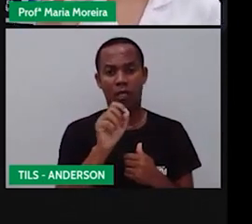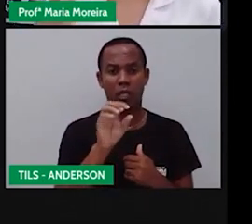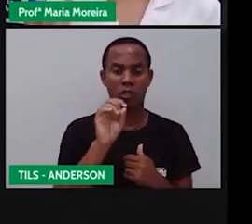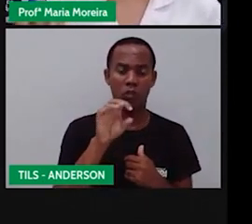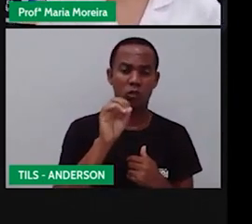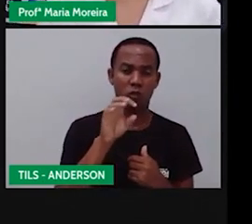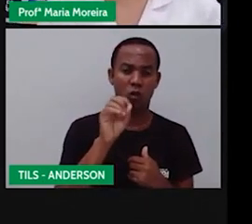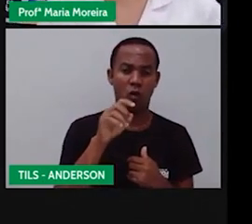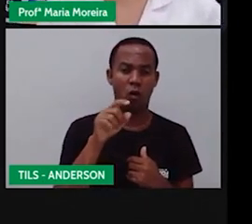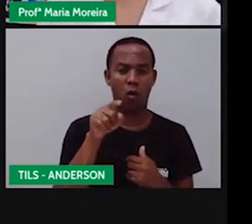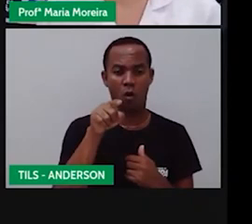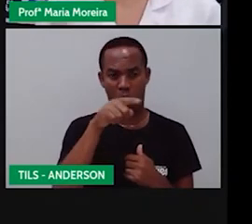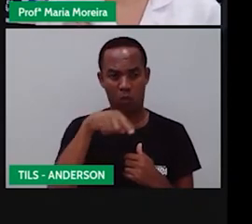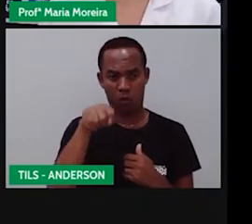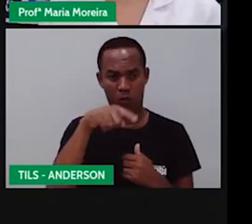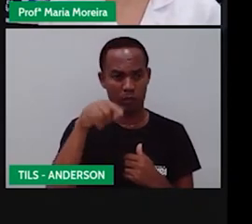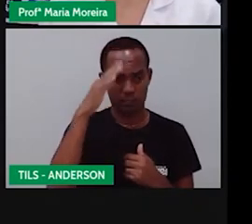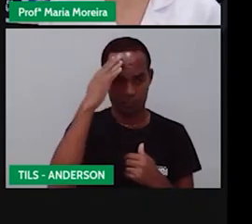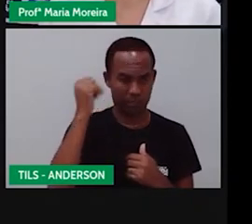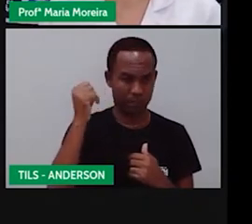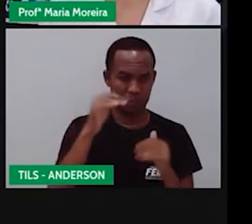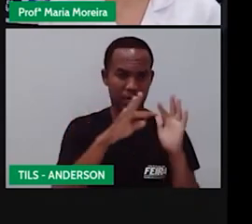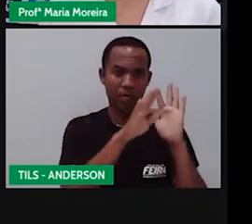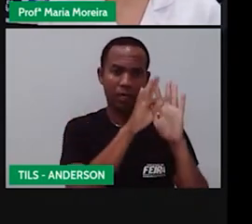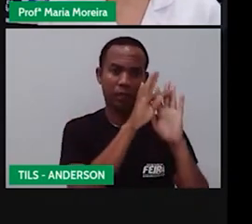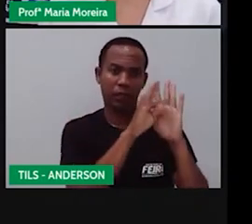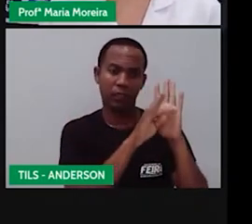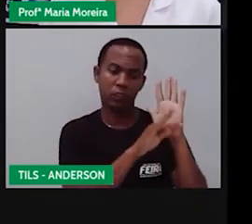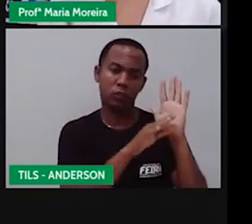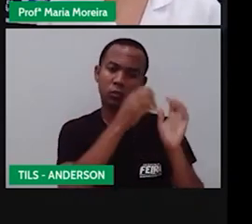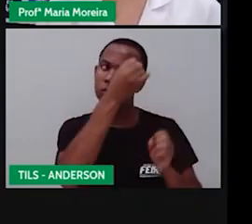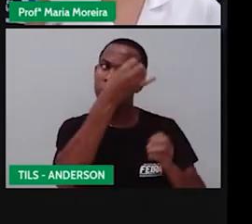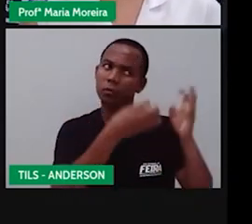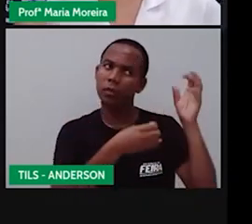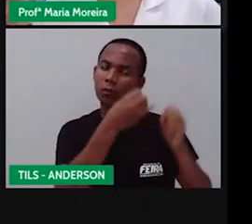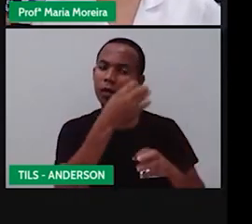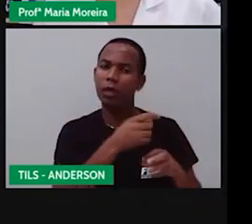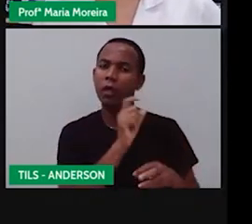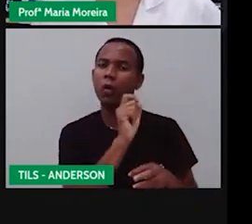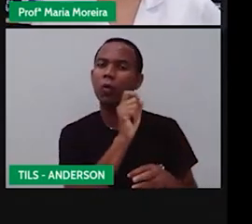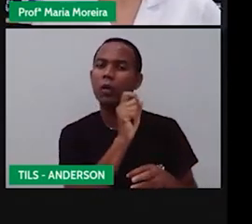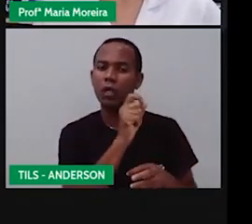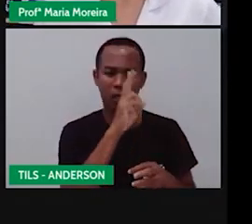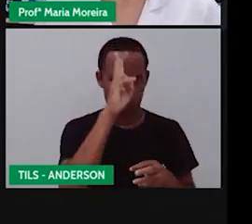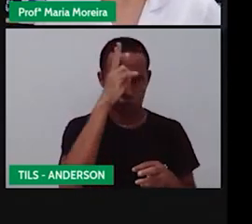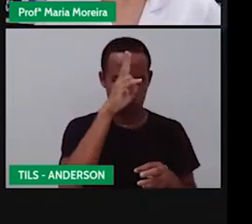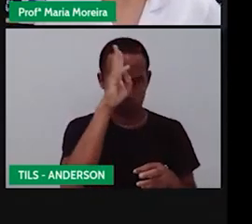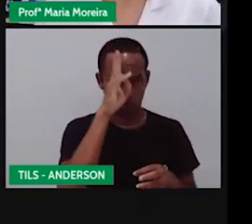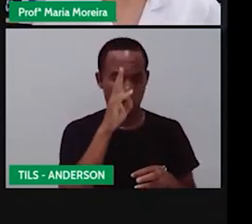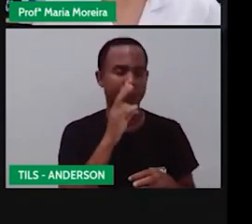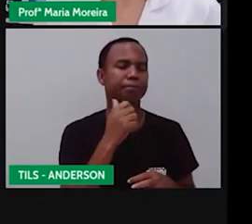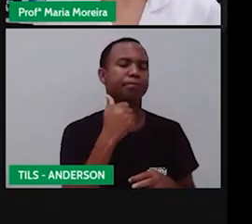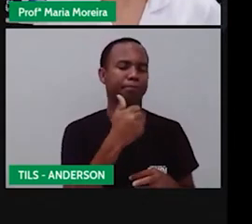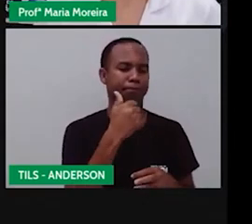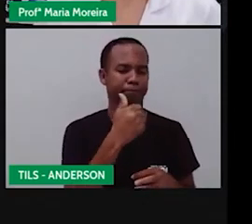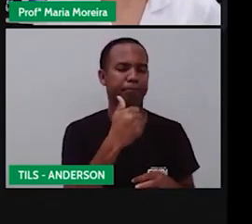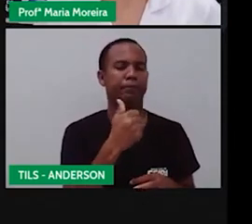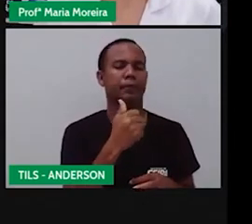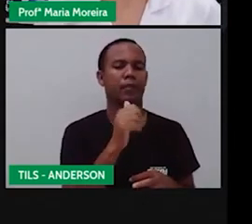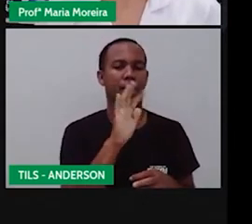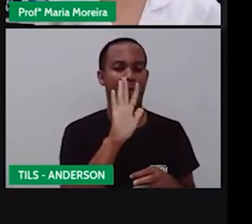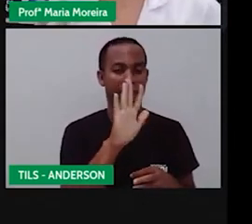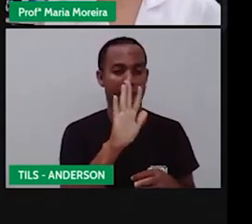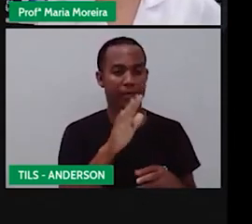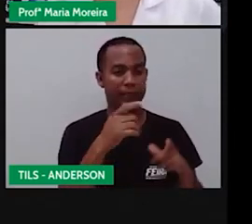somente nós sabermos o que é um texto narrativo. Tá, a gente já sabe que conta uma história. Beleza. É preciso